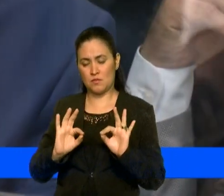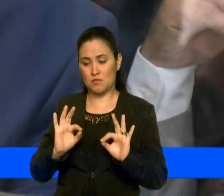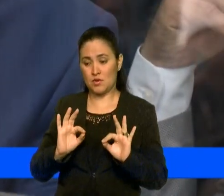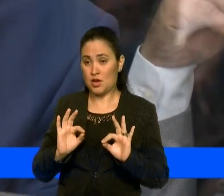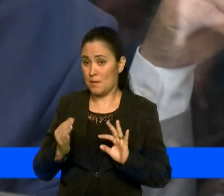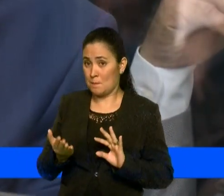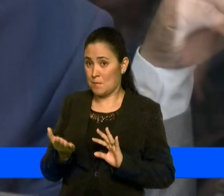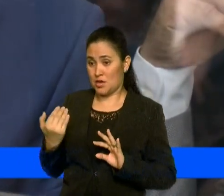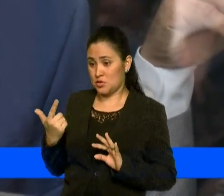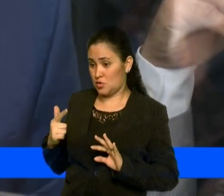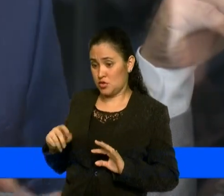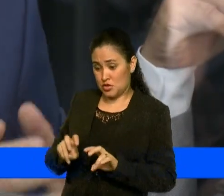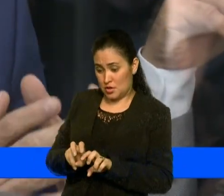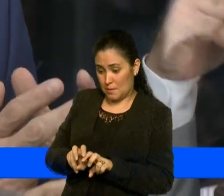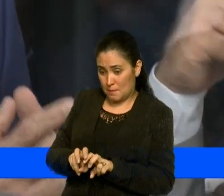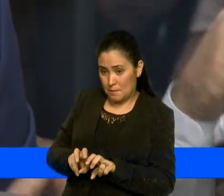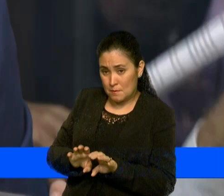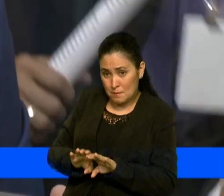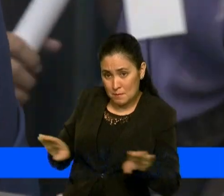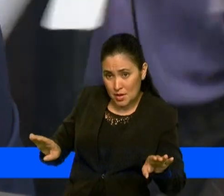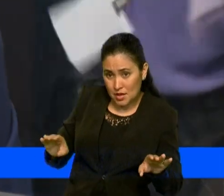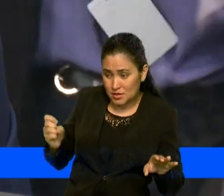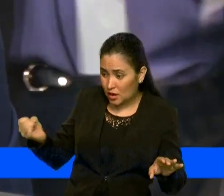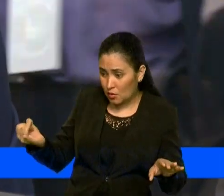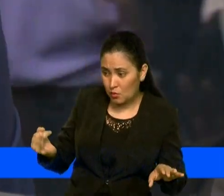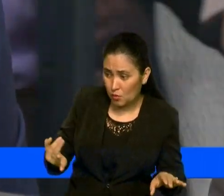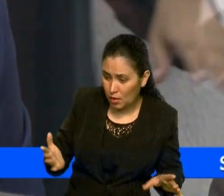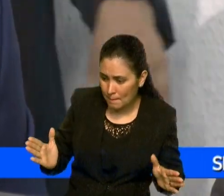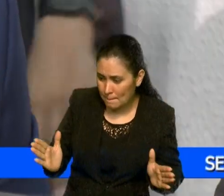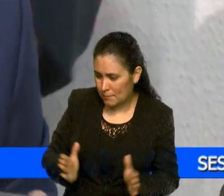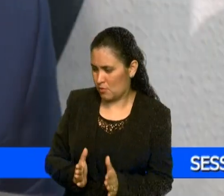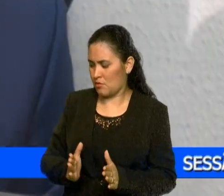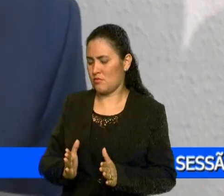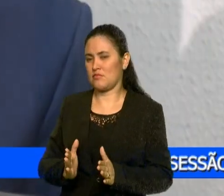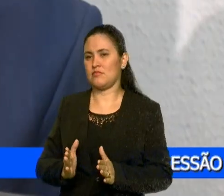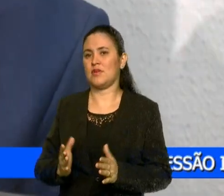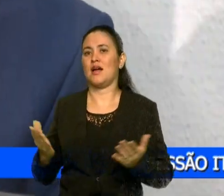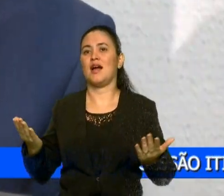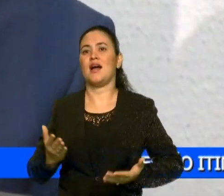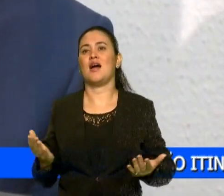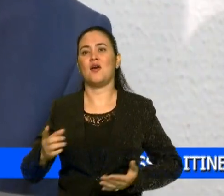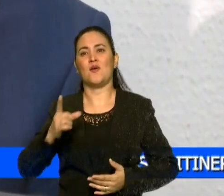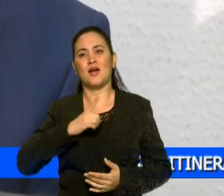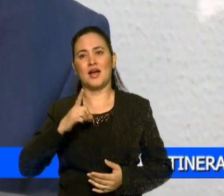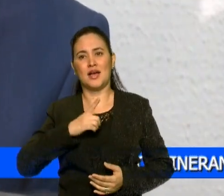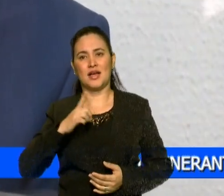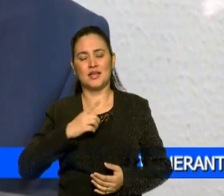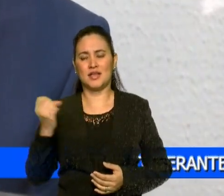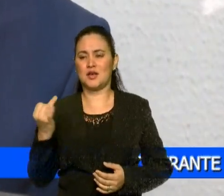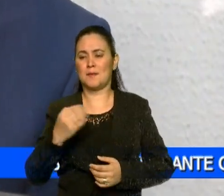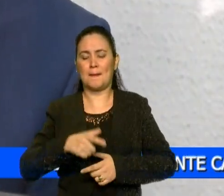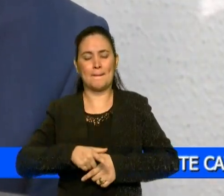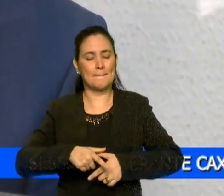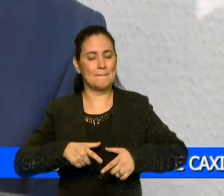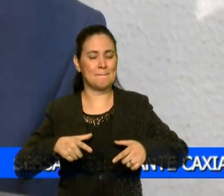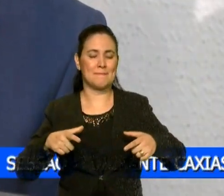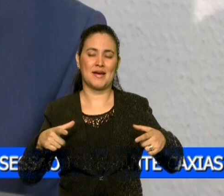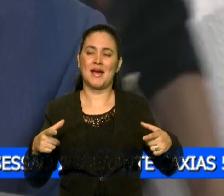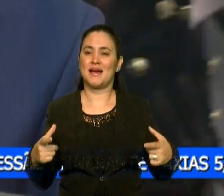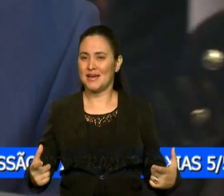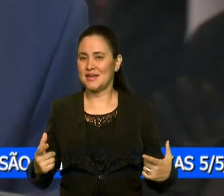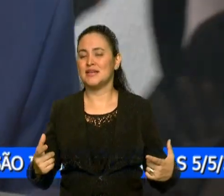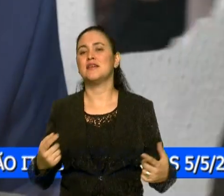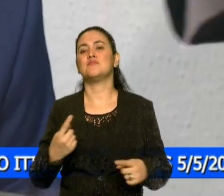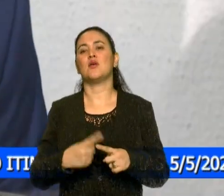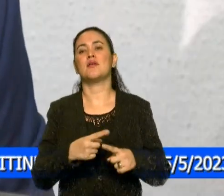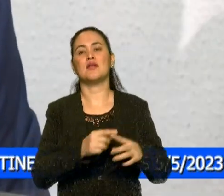que o Parlamento Estadual pudesse alinhar ao Parlamento Municipal e assim pudesse enaltecer a figura do Estado do Maranhão. O Estado